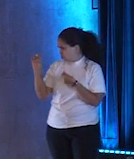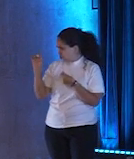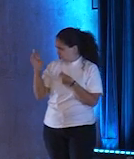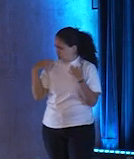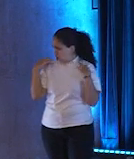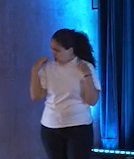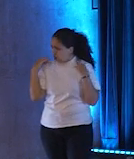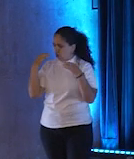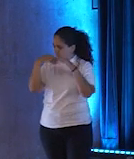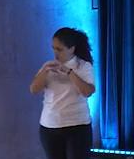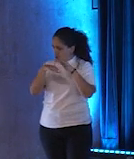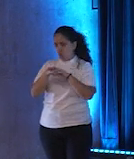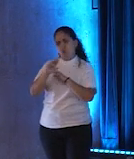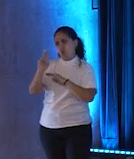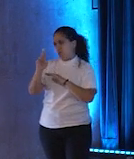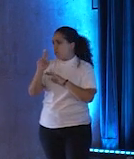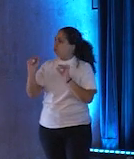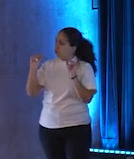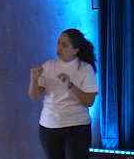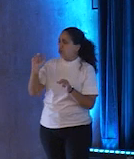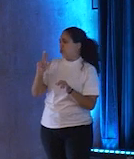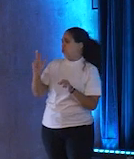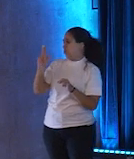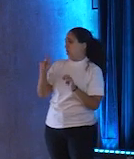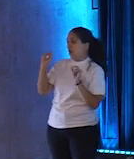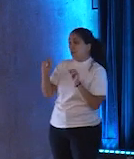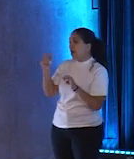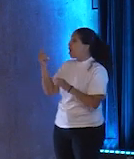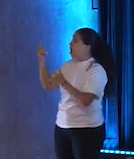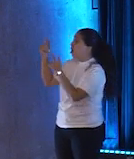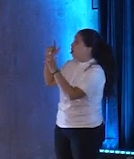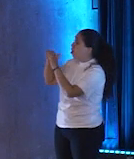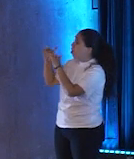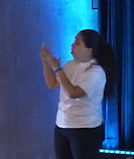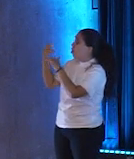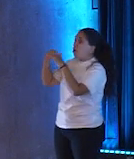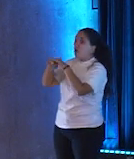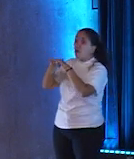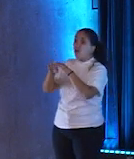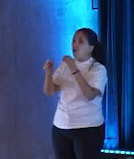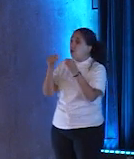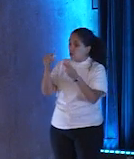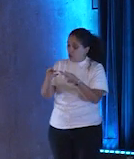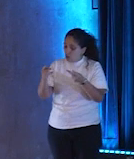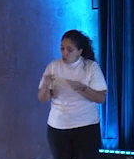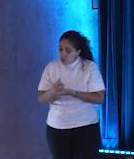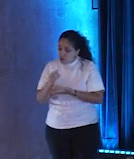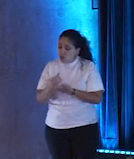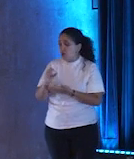apenas vestimentas. Eles poderiam ser usados para a guarda de outros objetos, tal como guarda-louça ou